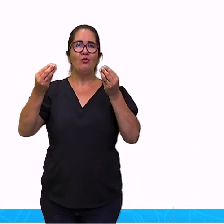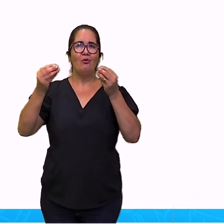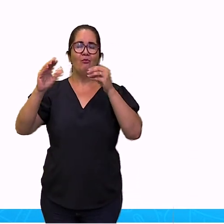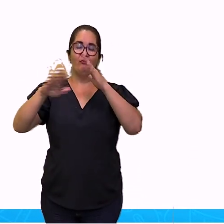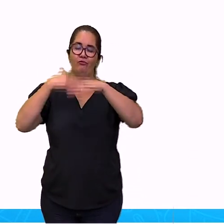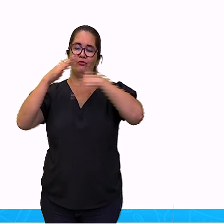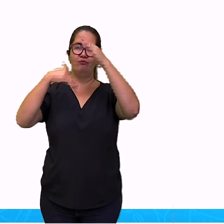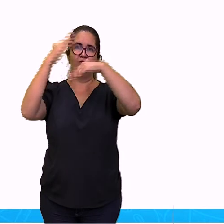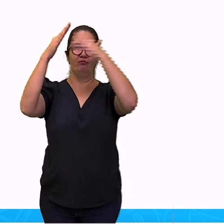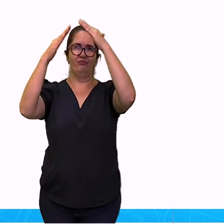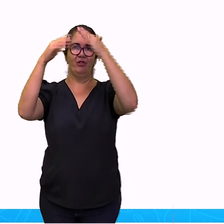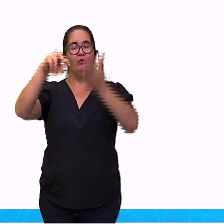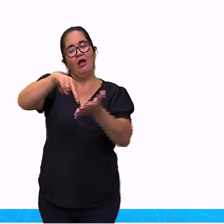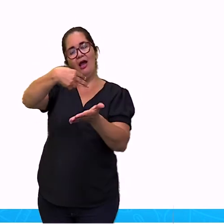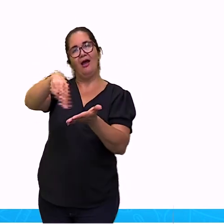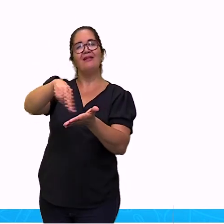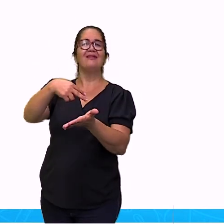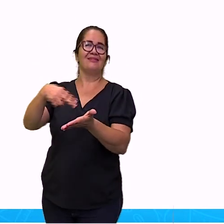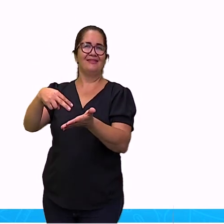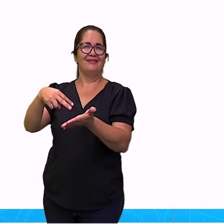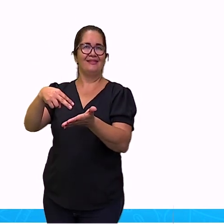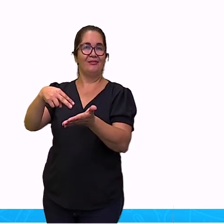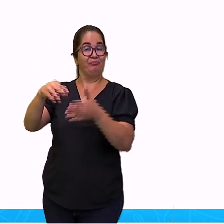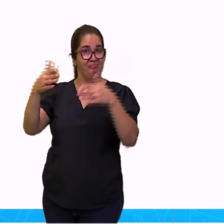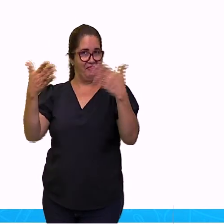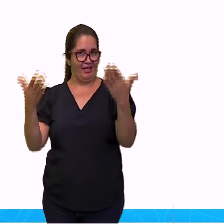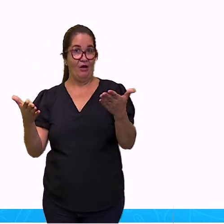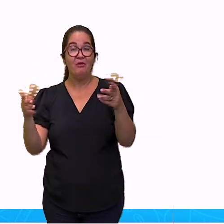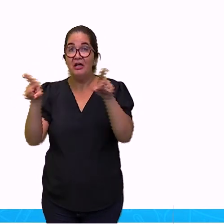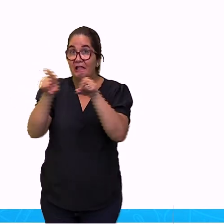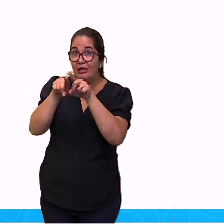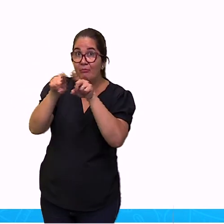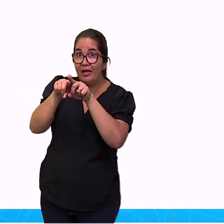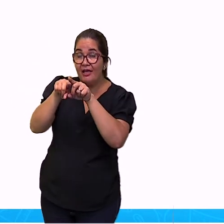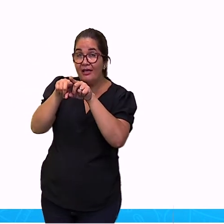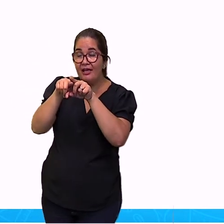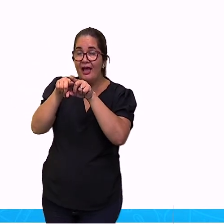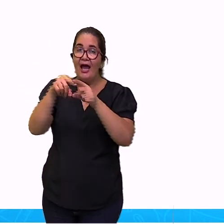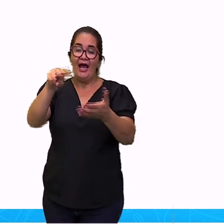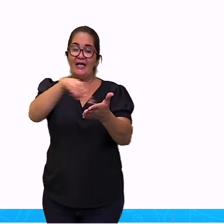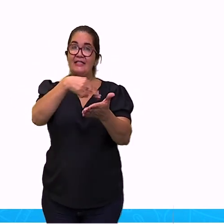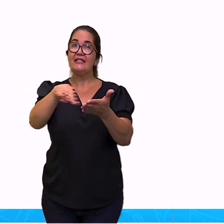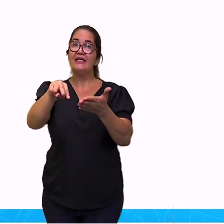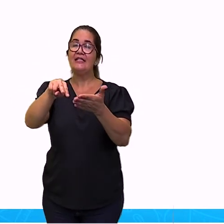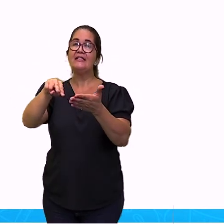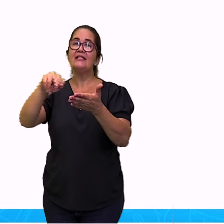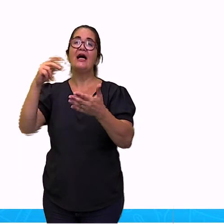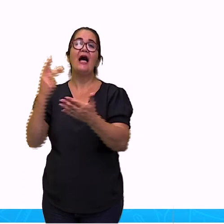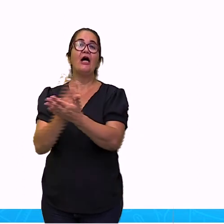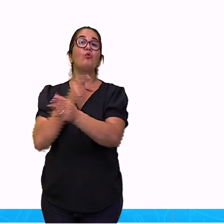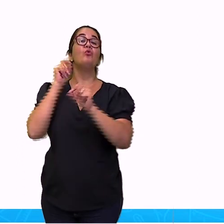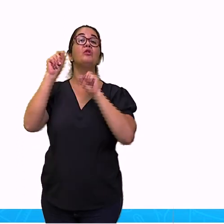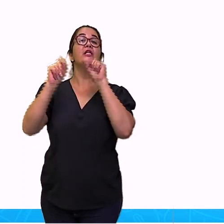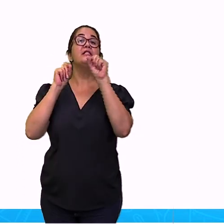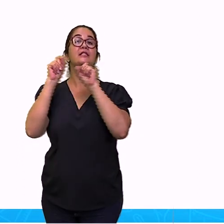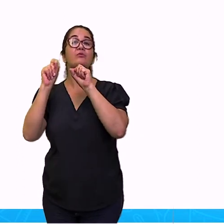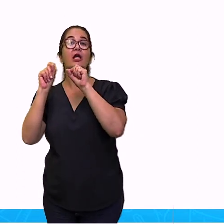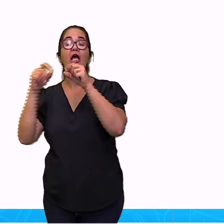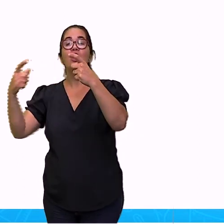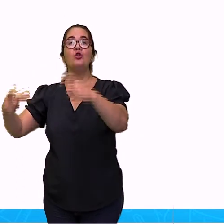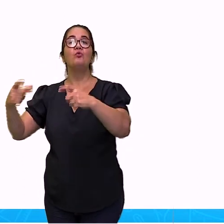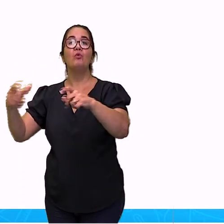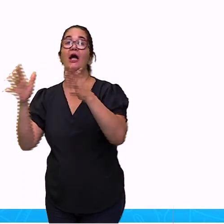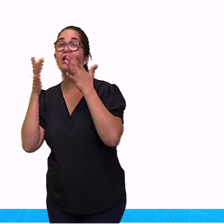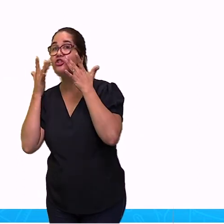expressivamente, para o Teatro Municipal, que foram vindo as danças e chegando ao Teatro Municipal do Rio de Janeiro. Olha aqui,